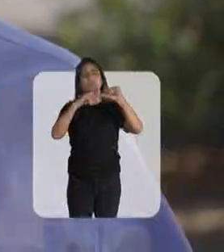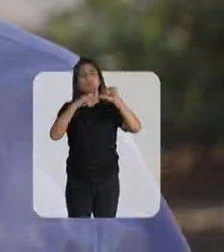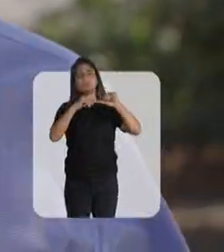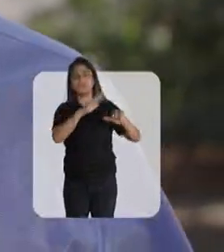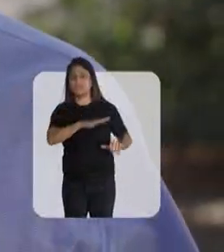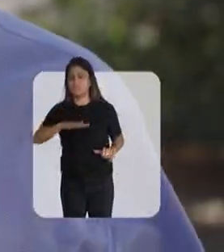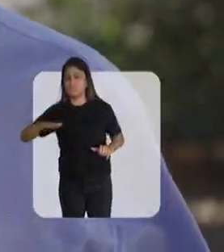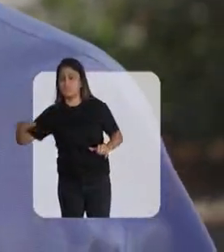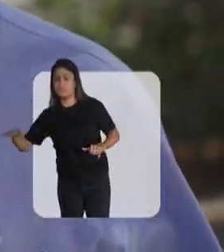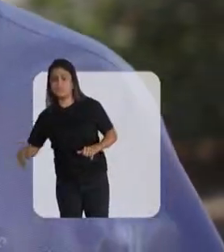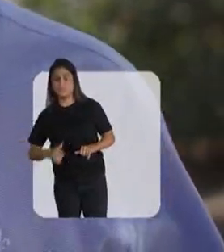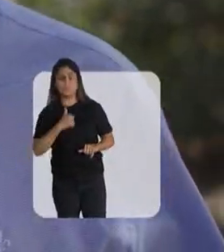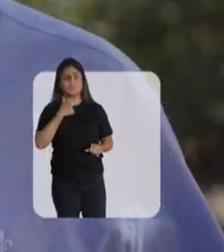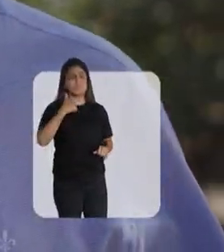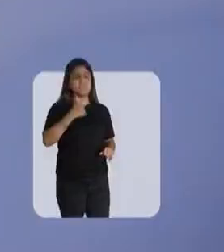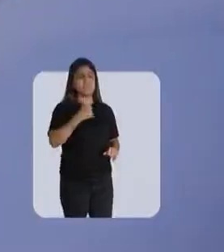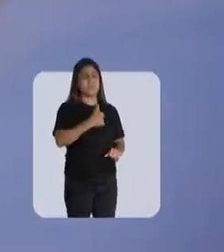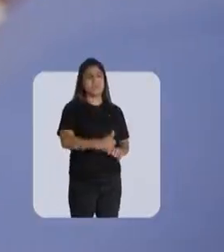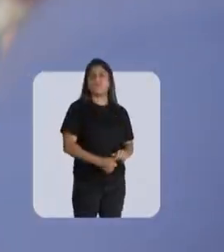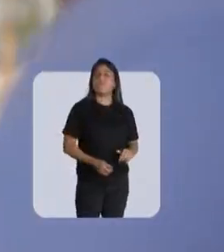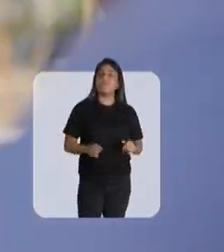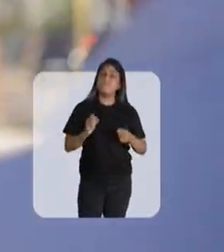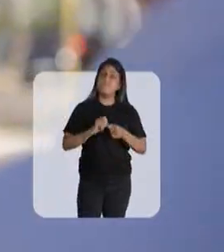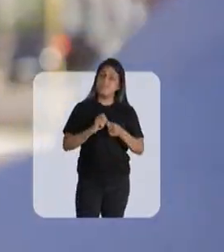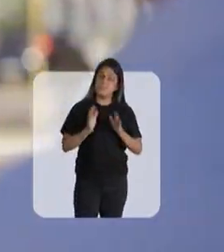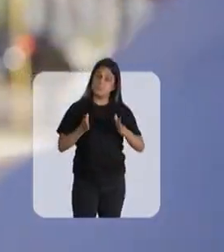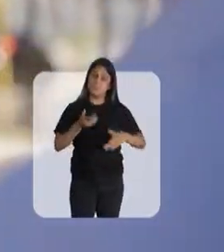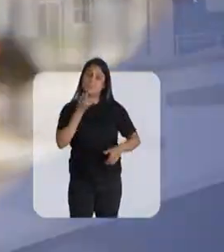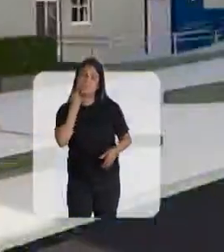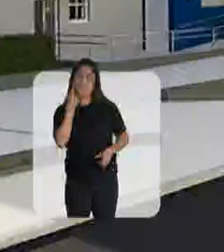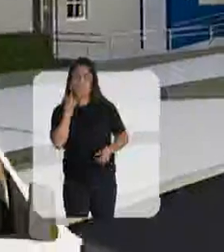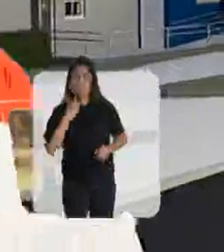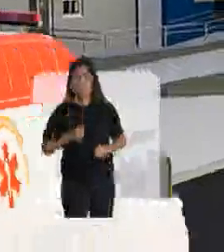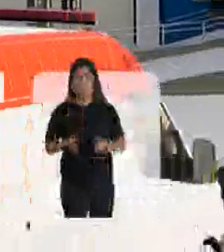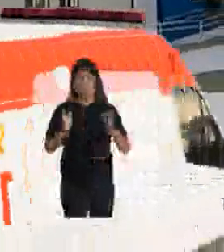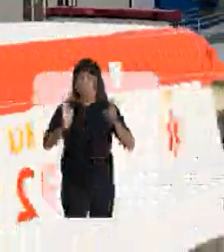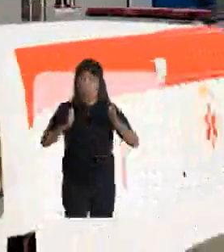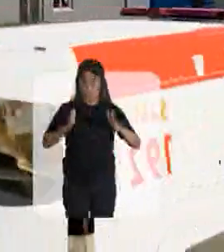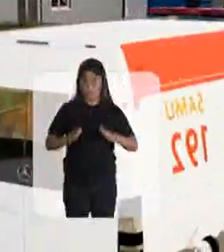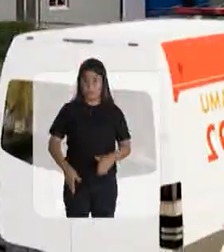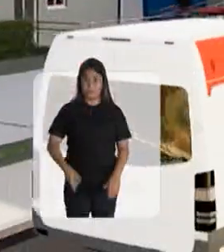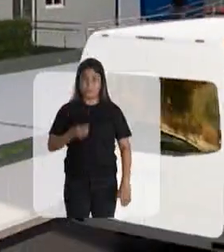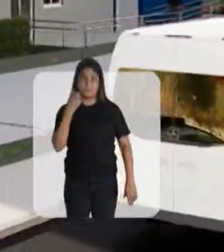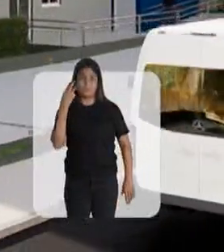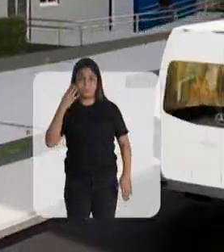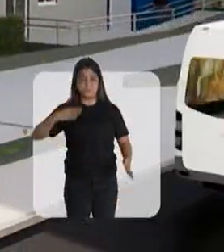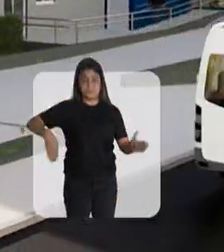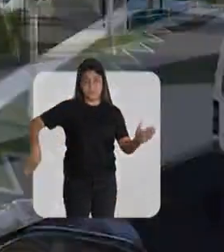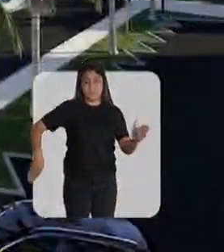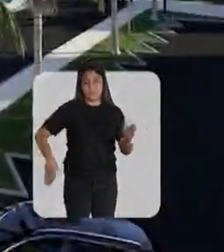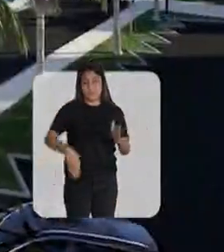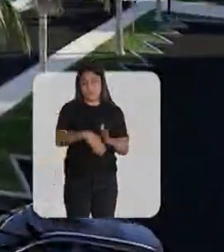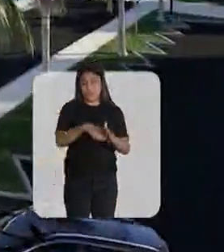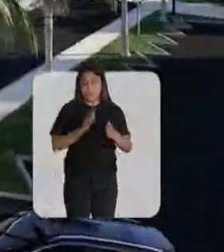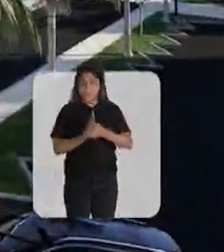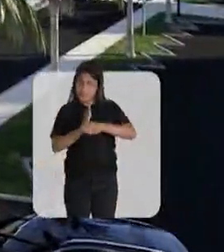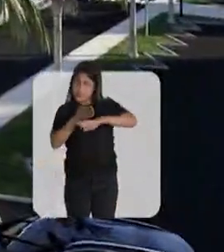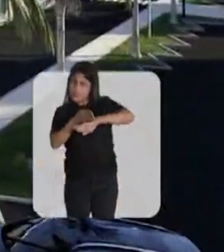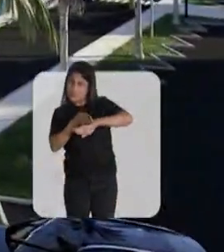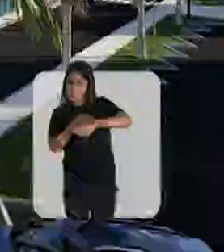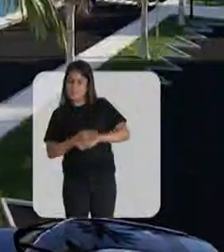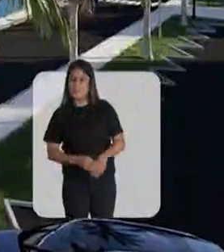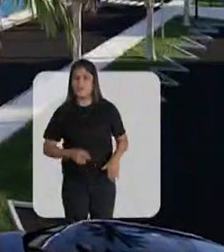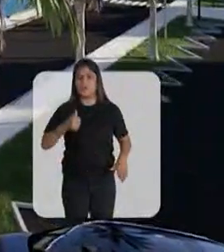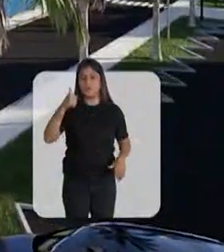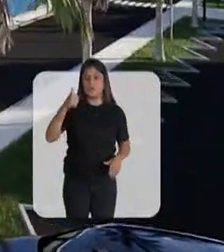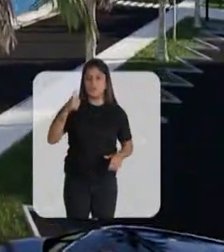socorro Pediátrico da história de Araçatuba e esse prédio vai contar na verdade com três entradas uma para Samu ambulância uma para atendimento